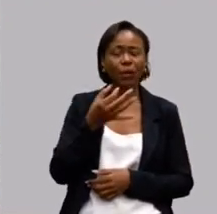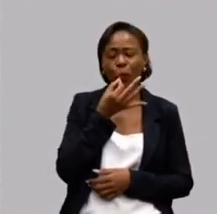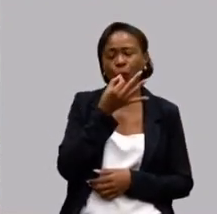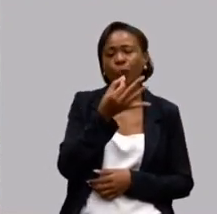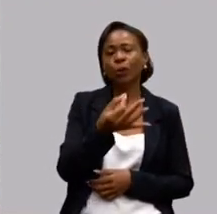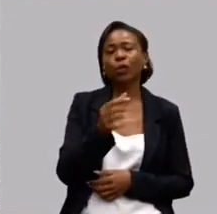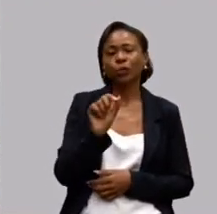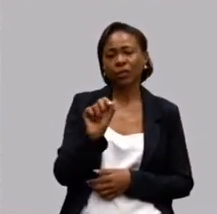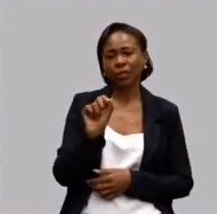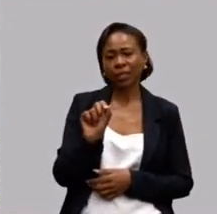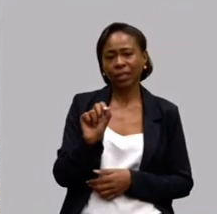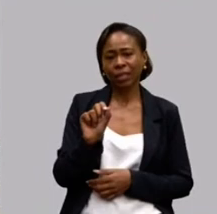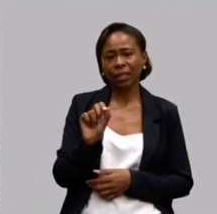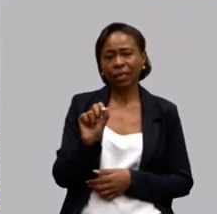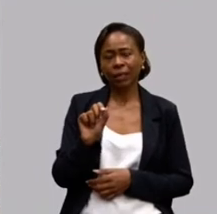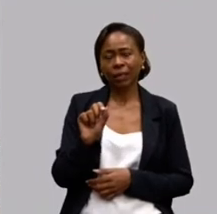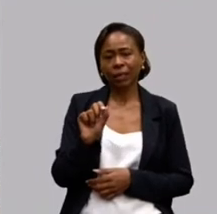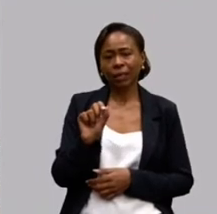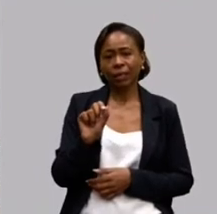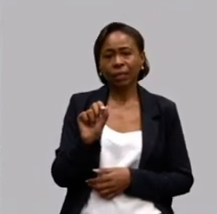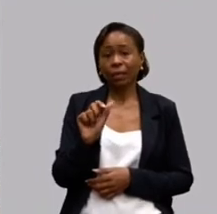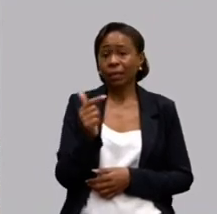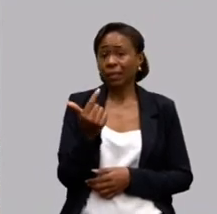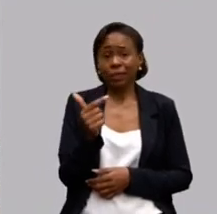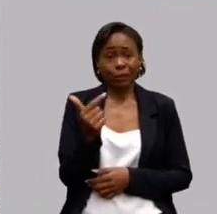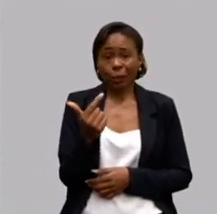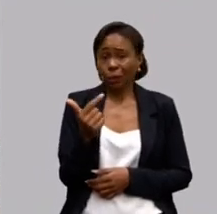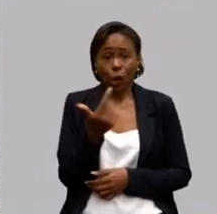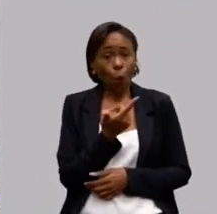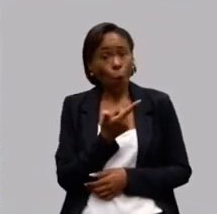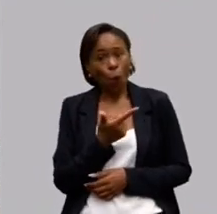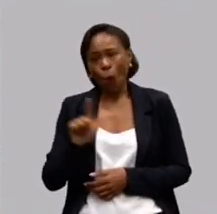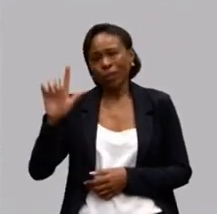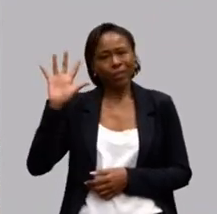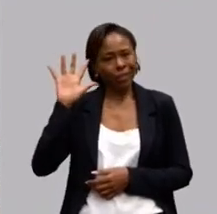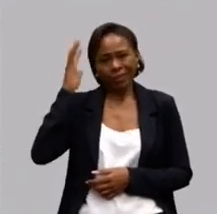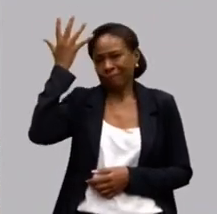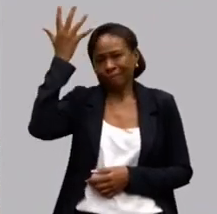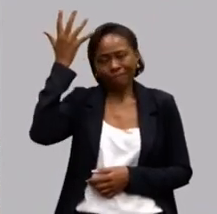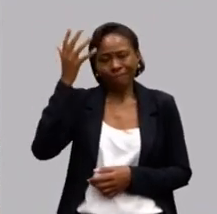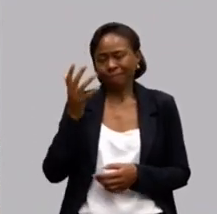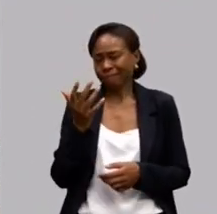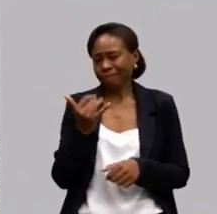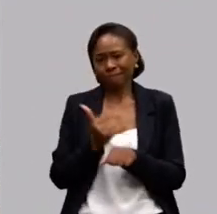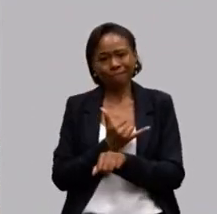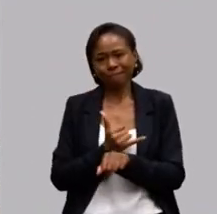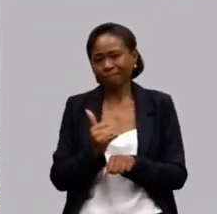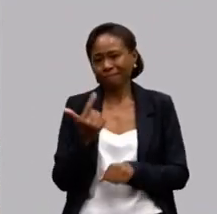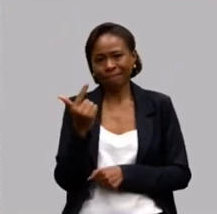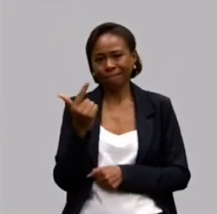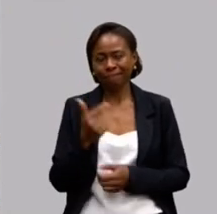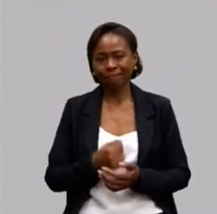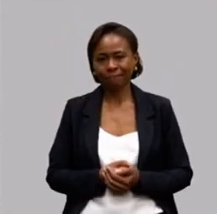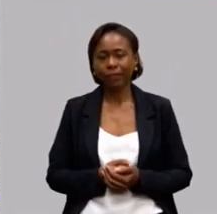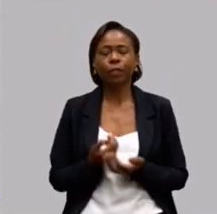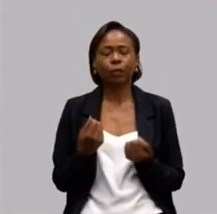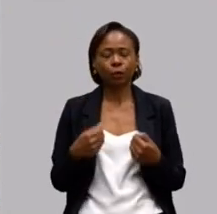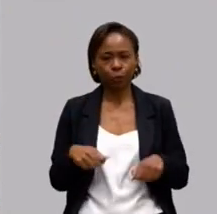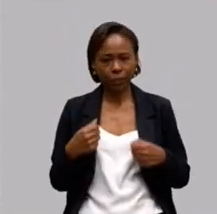outra alternativa. E eu penso que o que nós precisamos abrir é exatamente o debate para